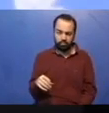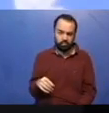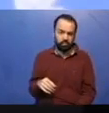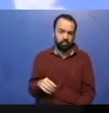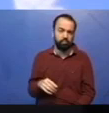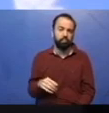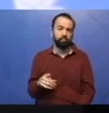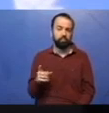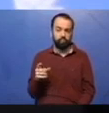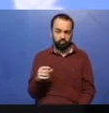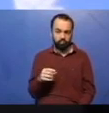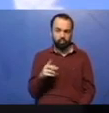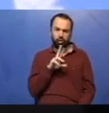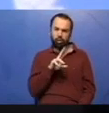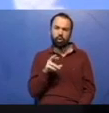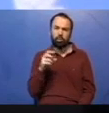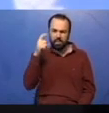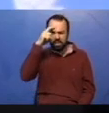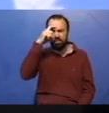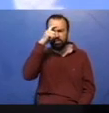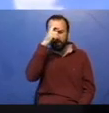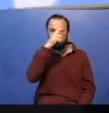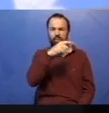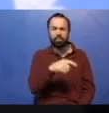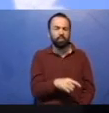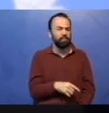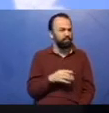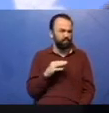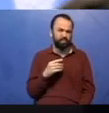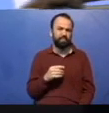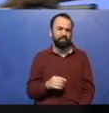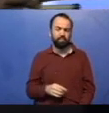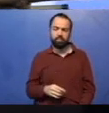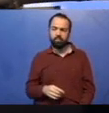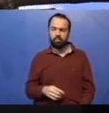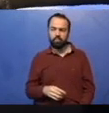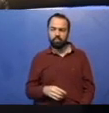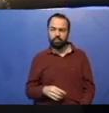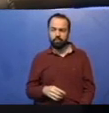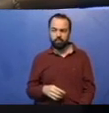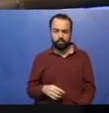cumulonimbus, o nominho é meio complicado mesmo, mas vocês dão conta, tá?